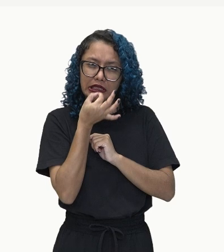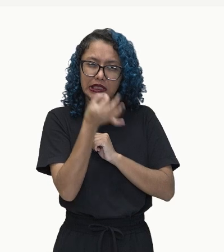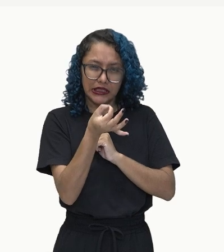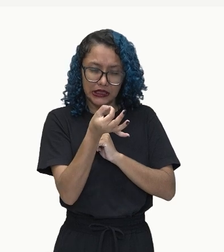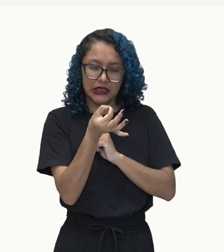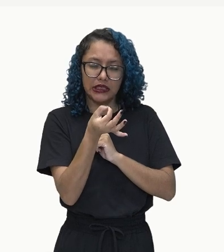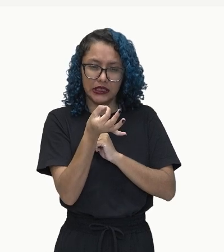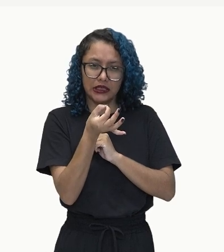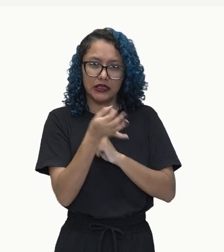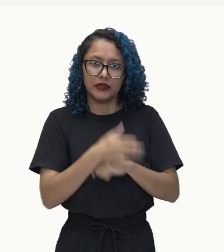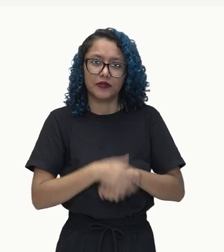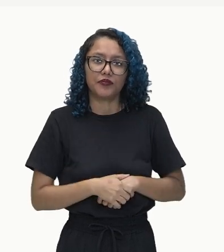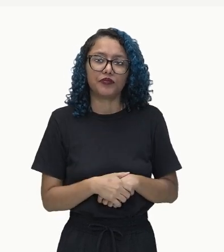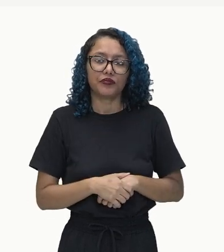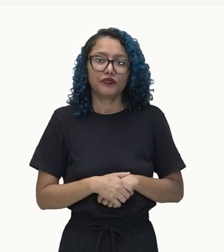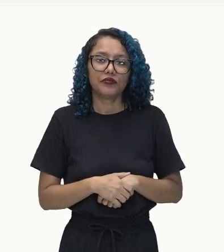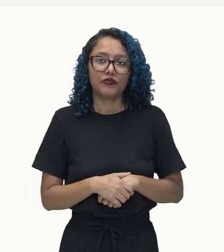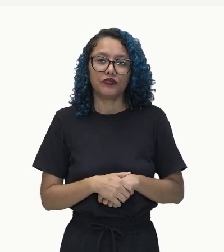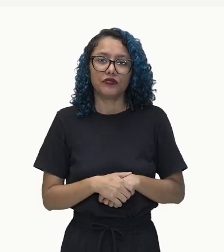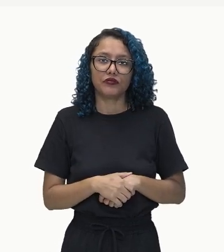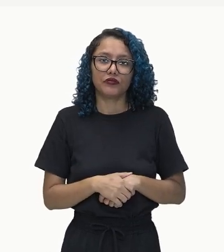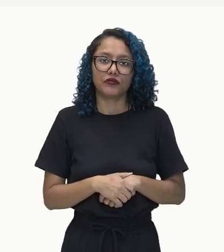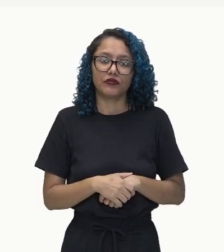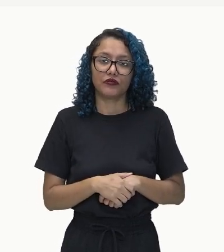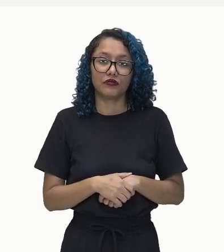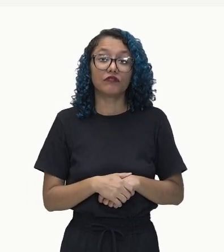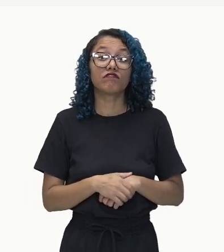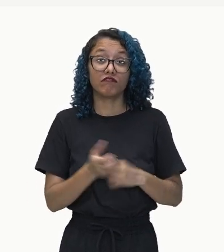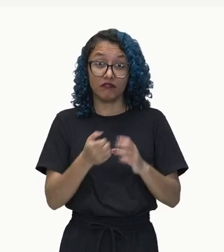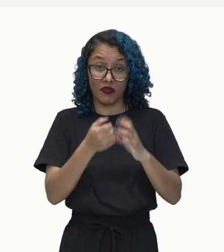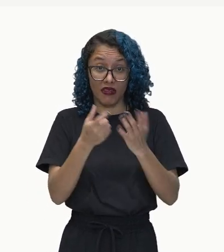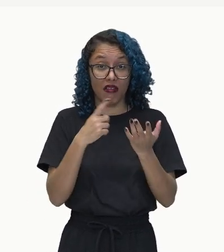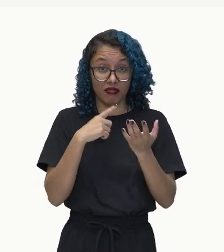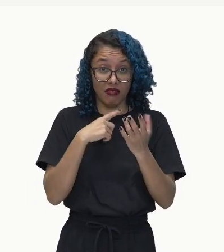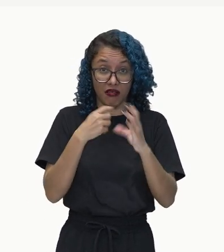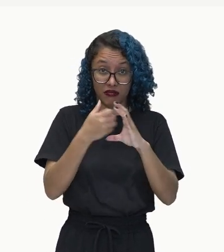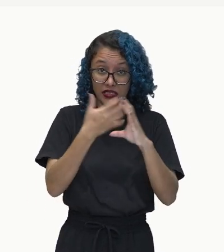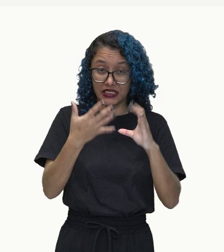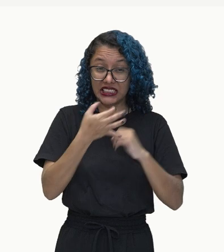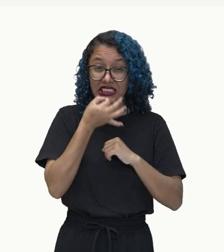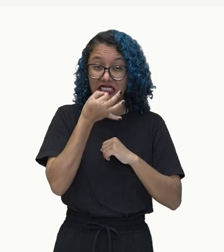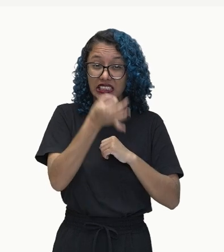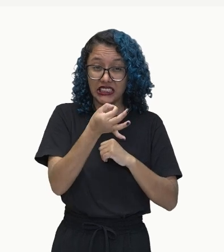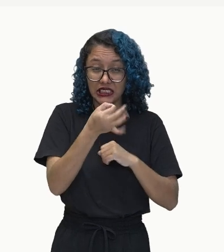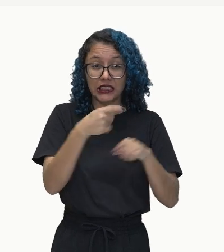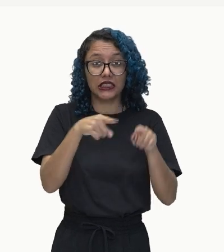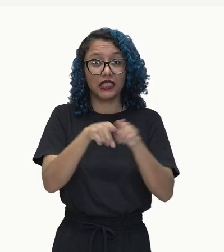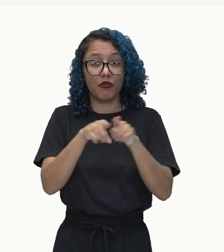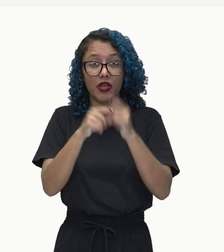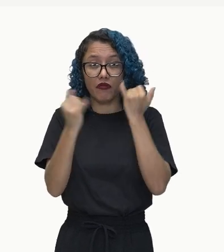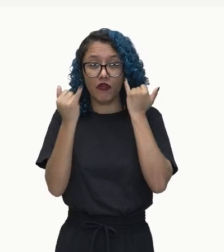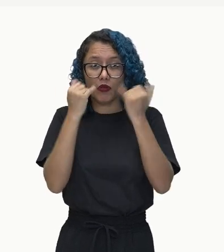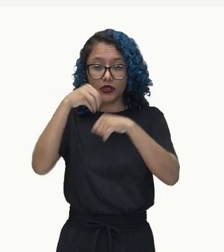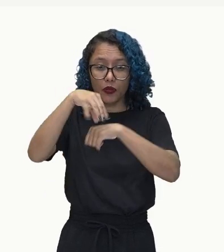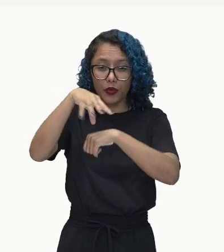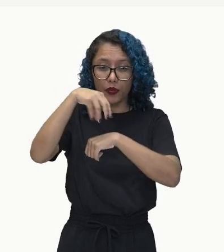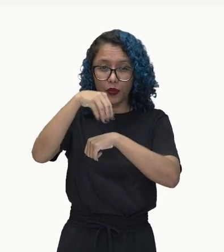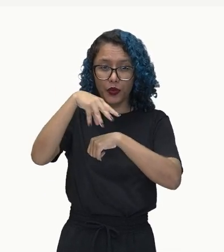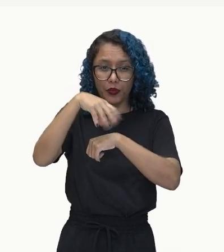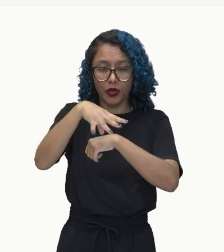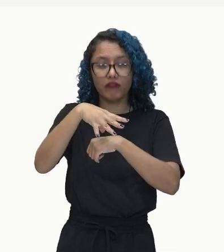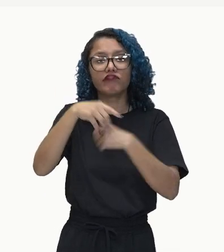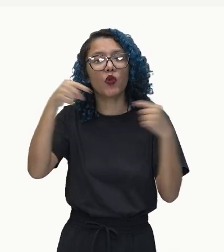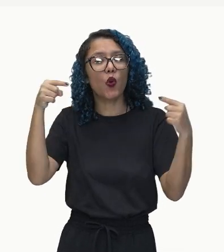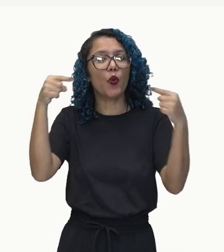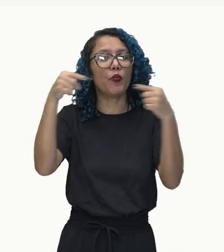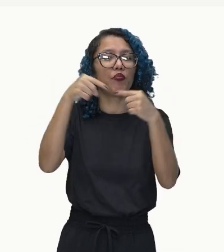esse gênero textual. Ele tem um estilo crítico, tem um estilo informativo, que caracteriza o gênero. No